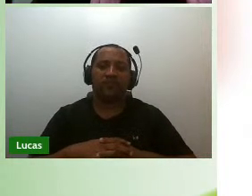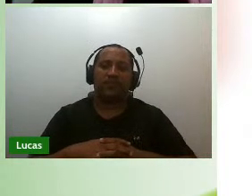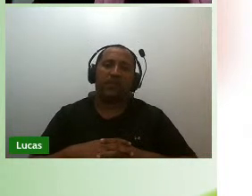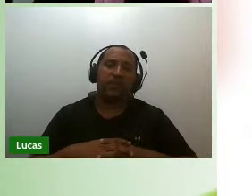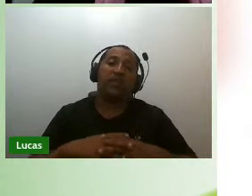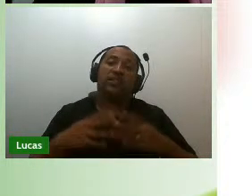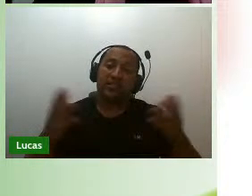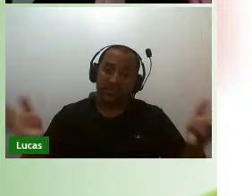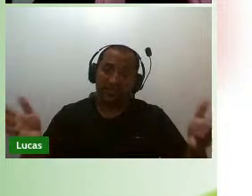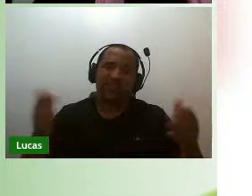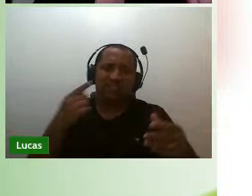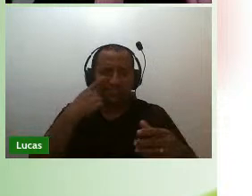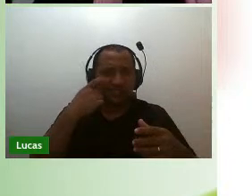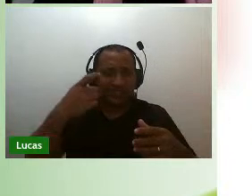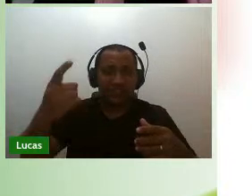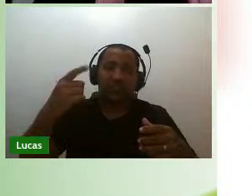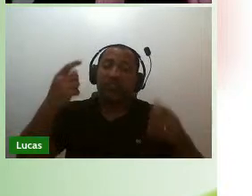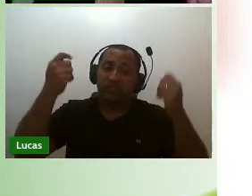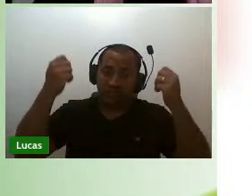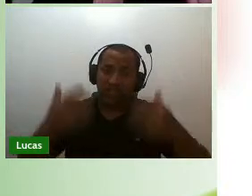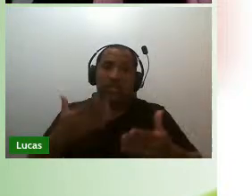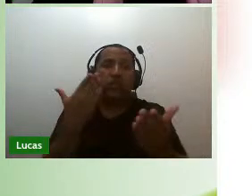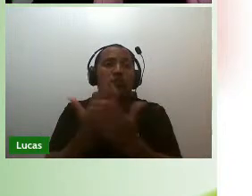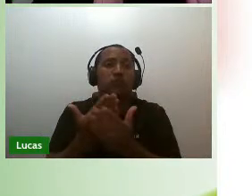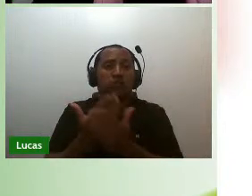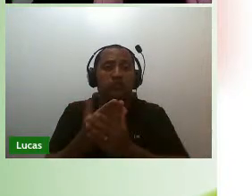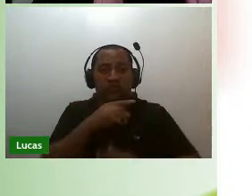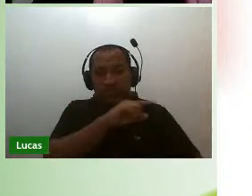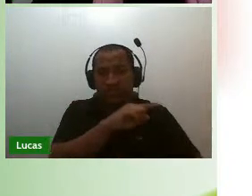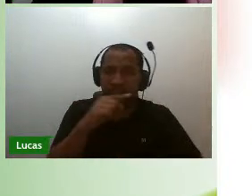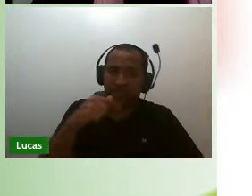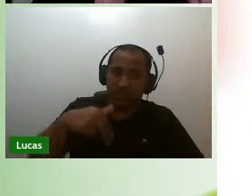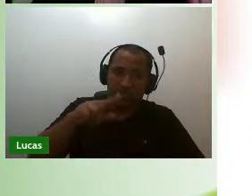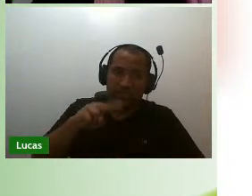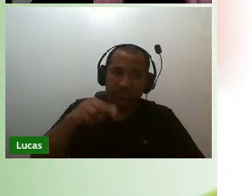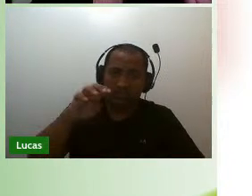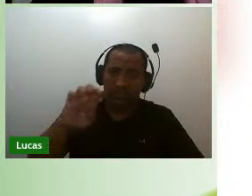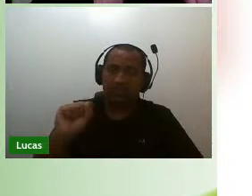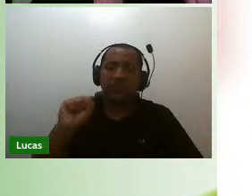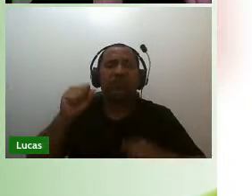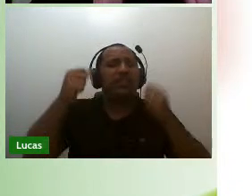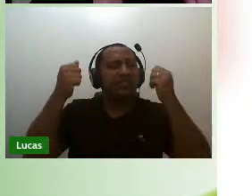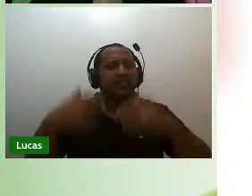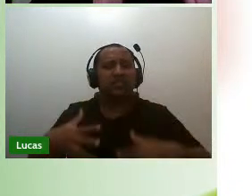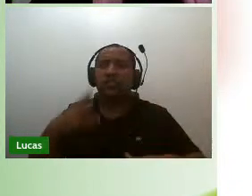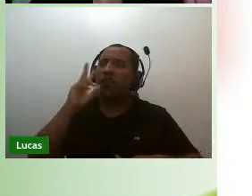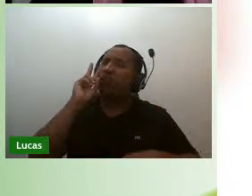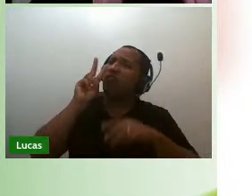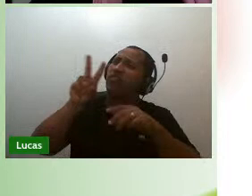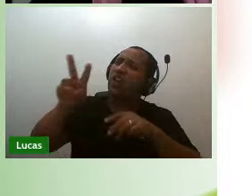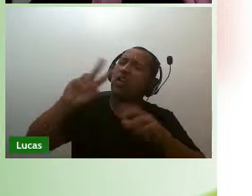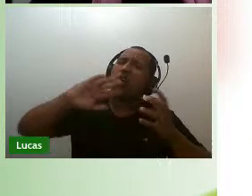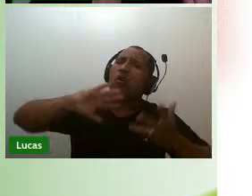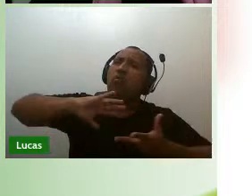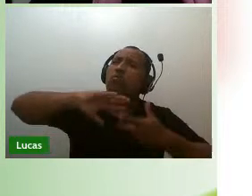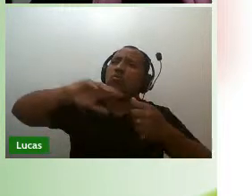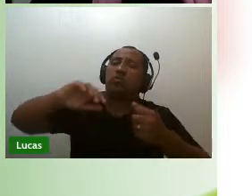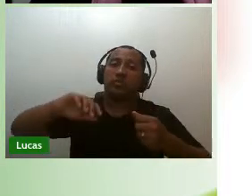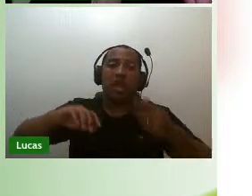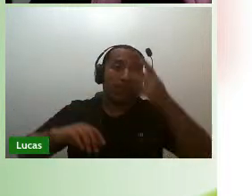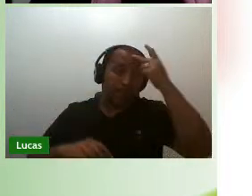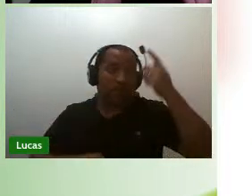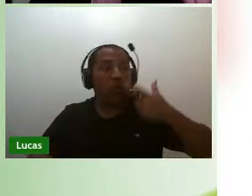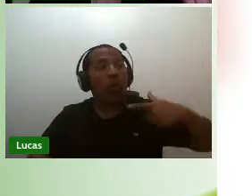E é interessante que no estudo de Nunes, ele diz o seguinte: a virtude de observar o mundo através dos olhos de outra